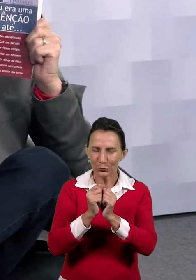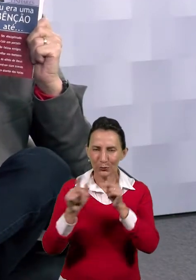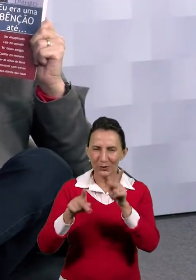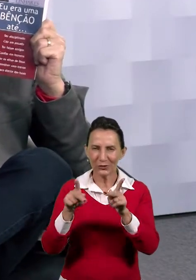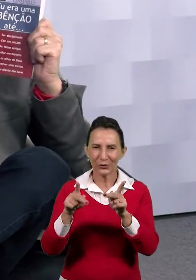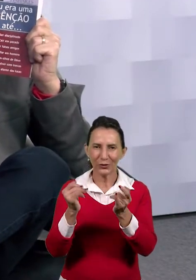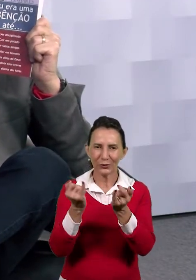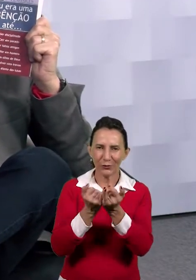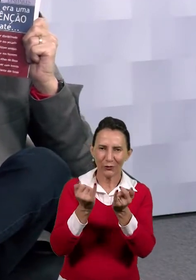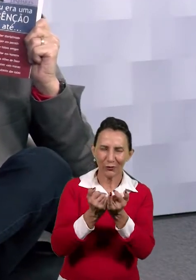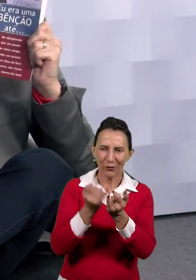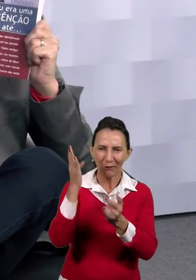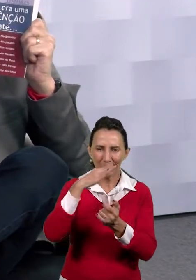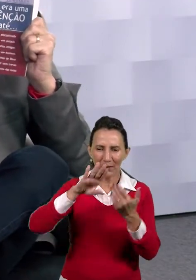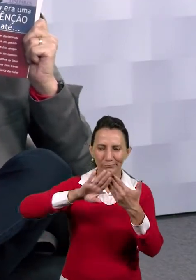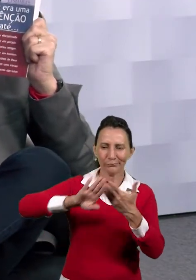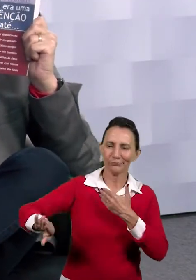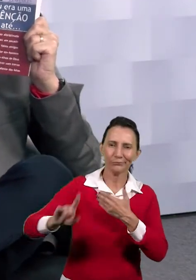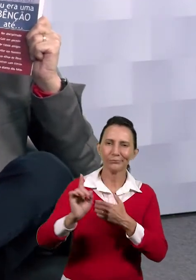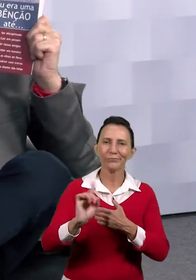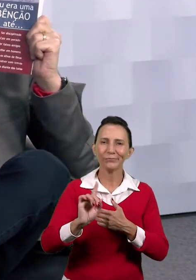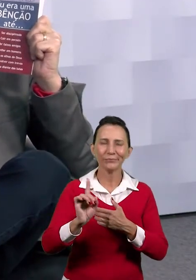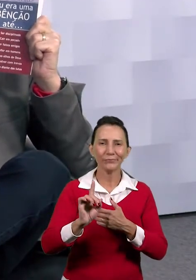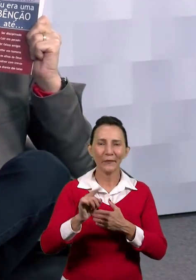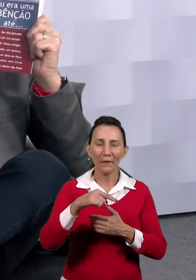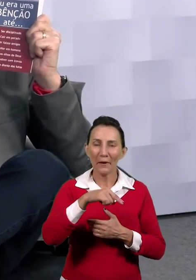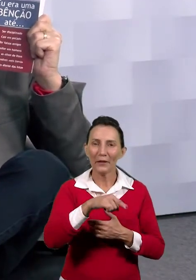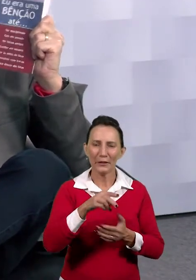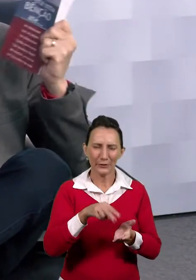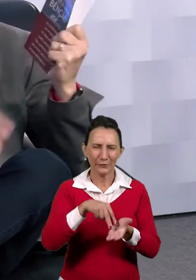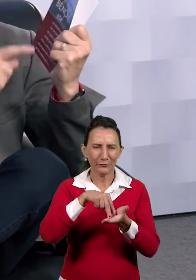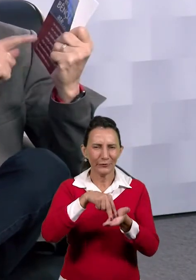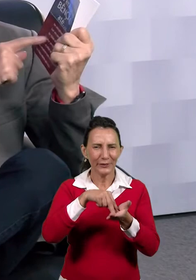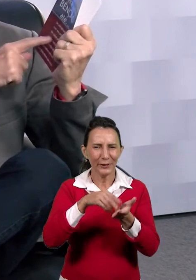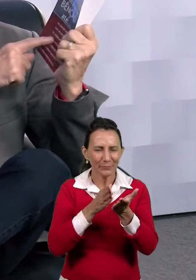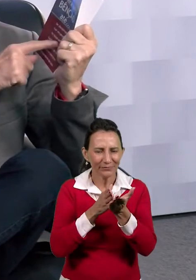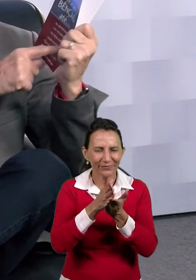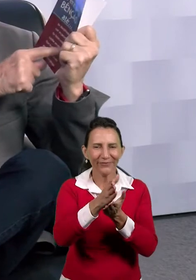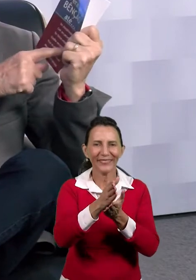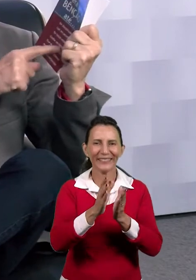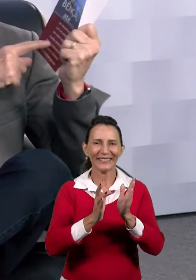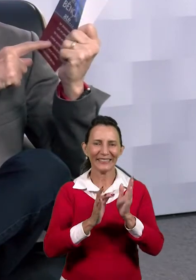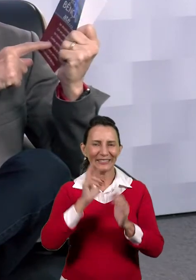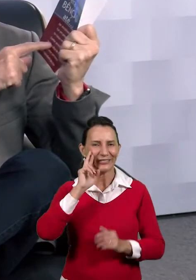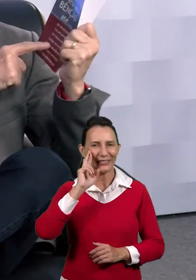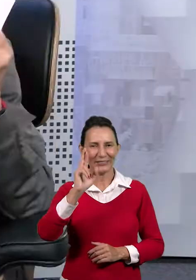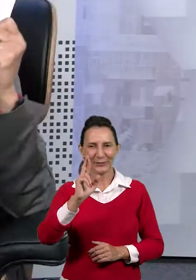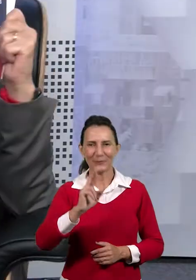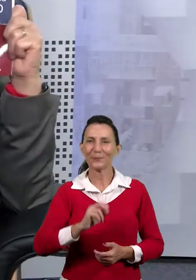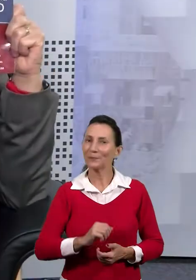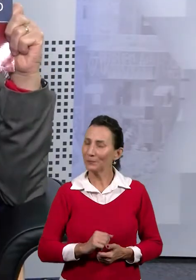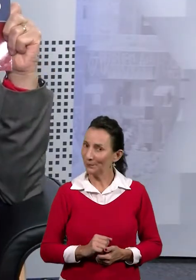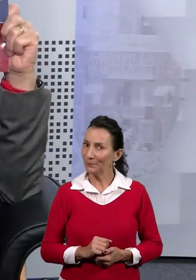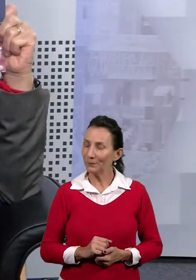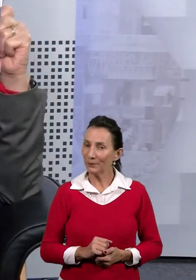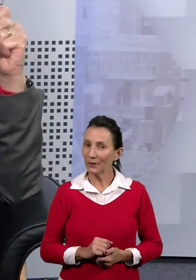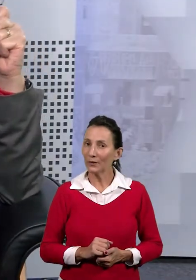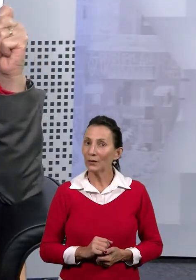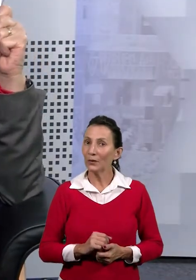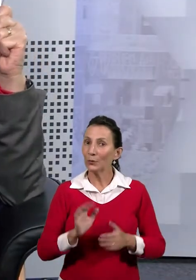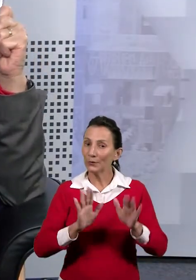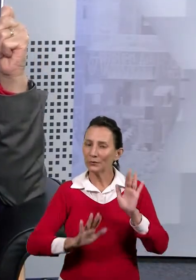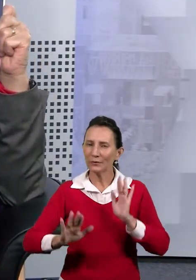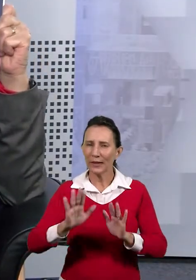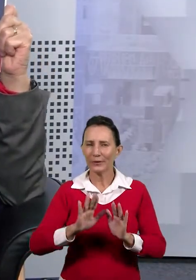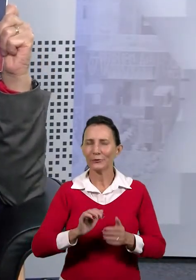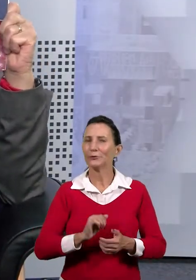Antes ele segue linha reta como Jó, firme com o Senhor. Então, ter falsos amigos. O que é que?